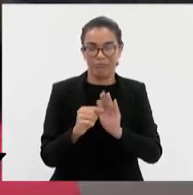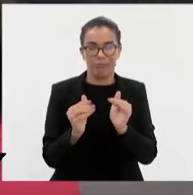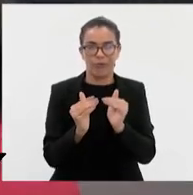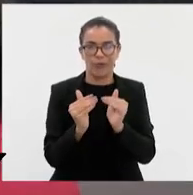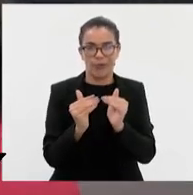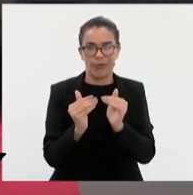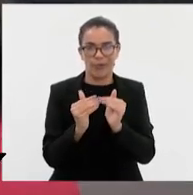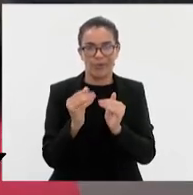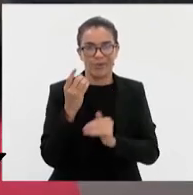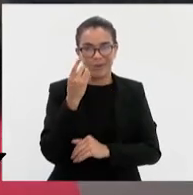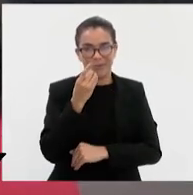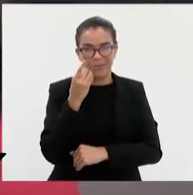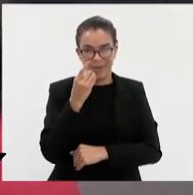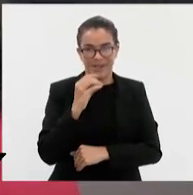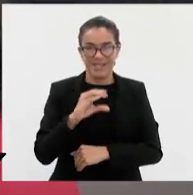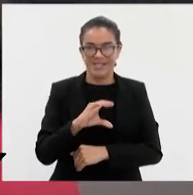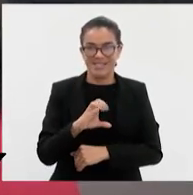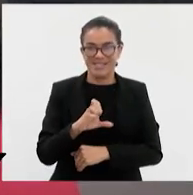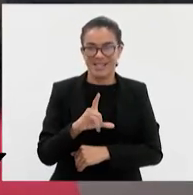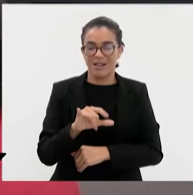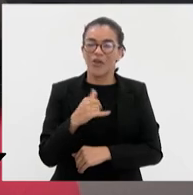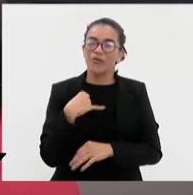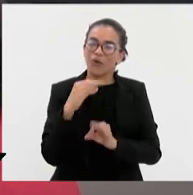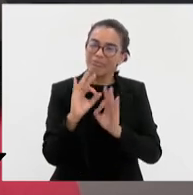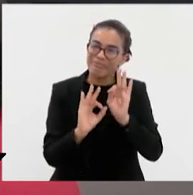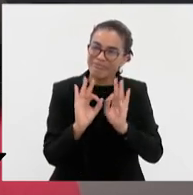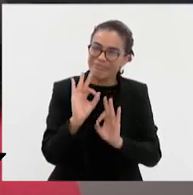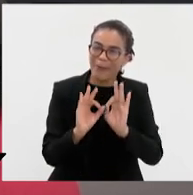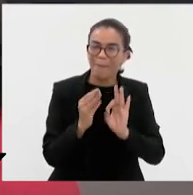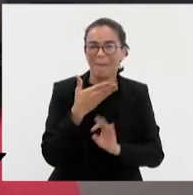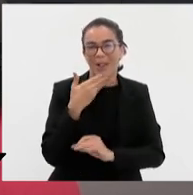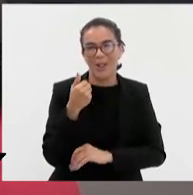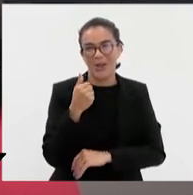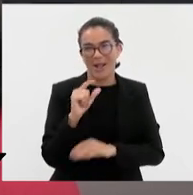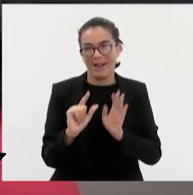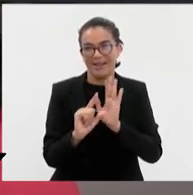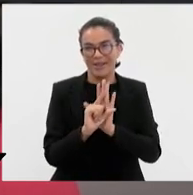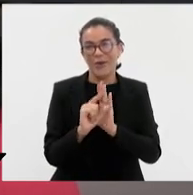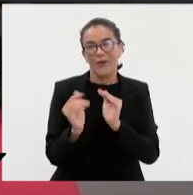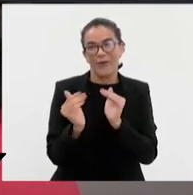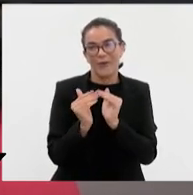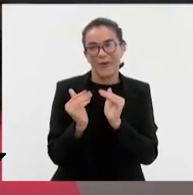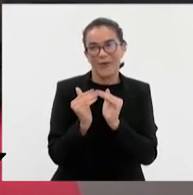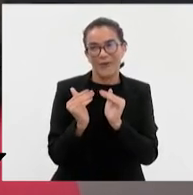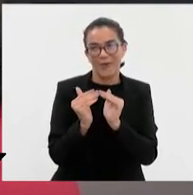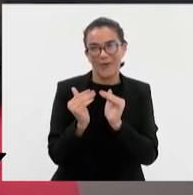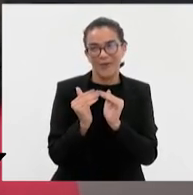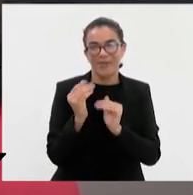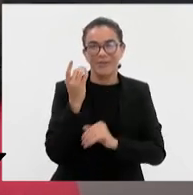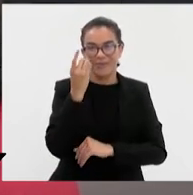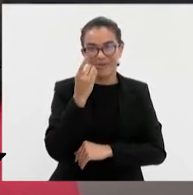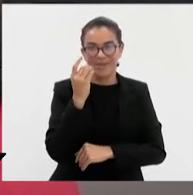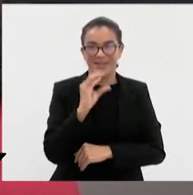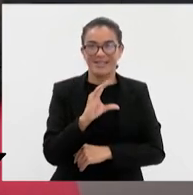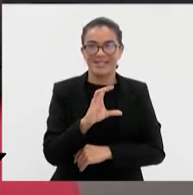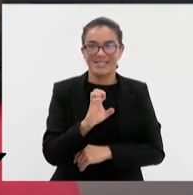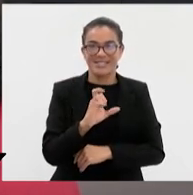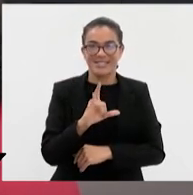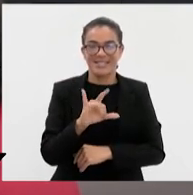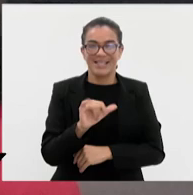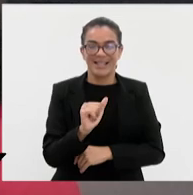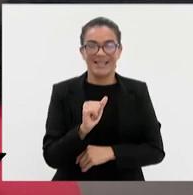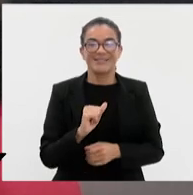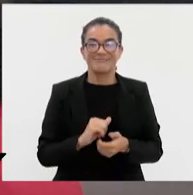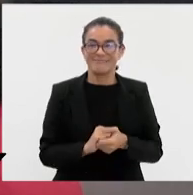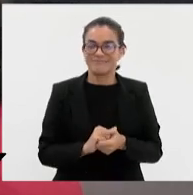com a deputada Tessélia, vou reformular melhor. Eu quero registrar que eu concordo também com a observação da deputada Célia e do Luiz Paulo. Também acho. Em